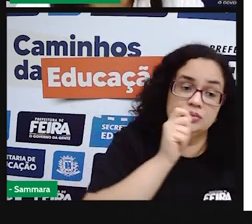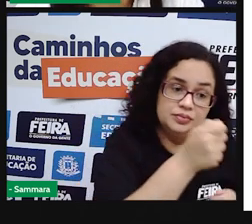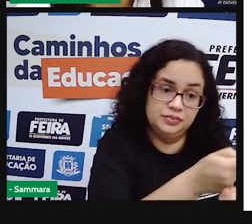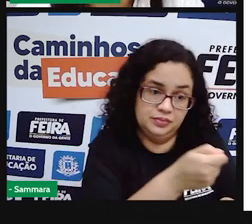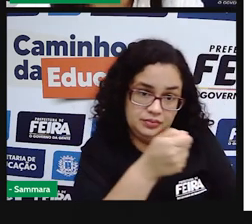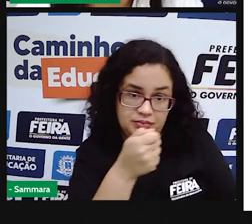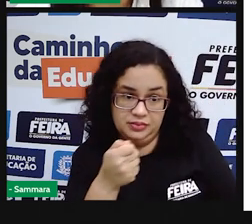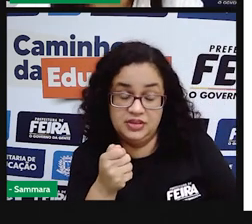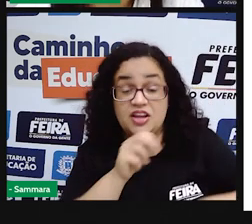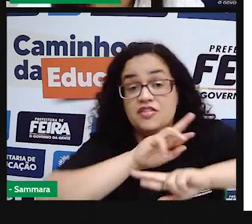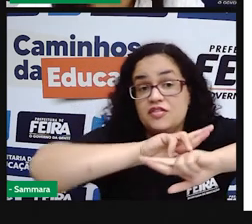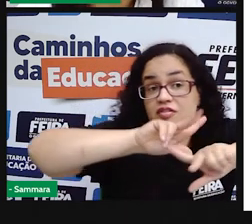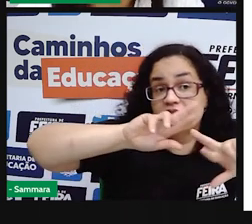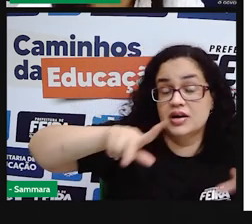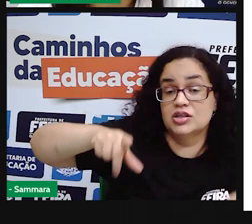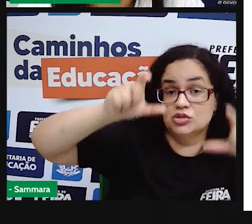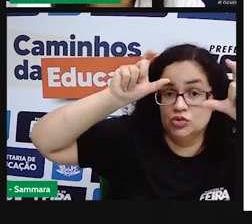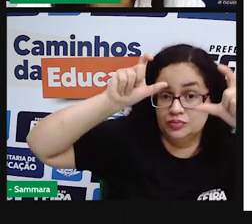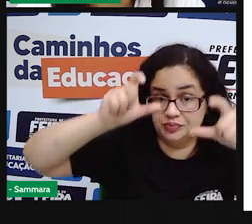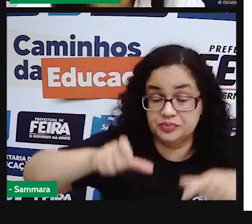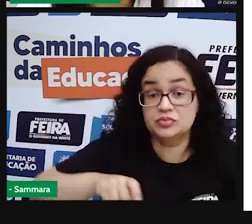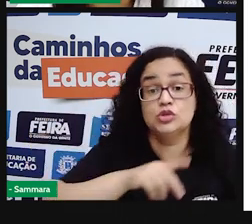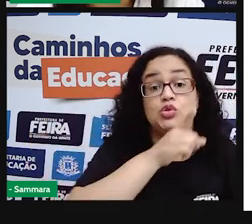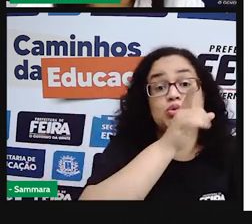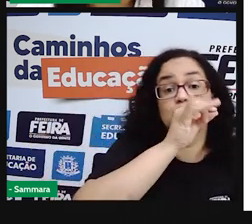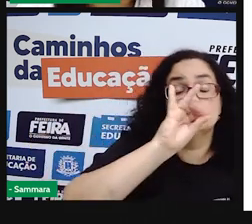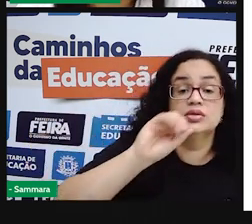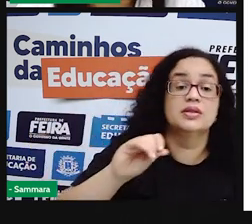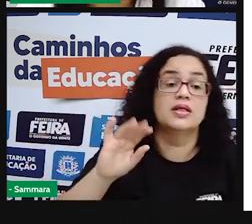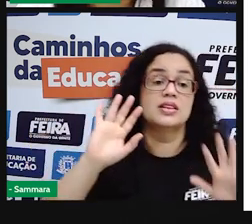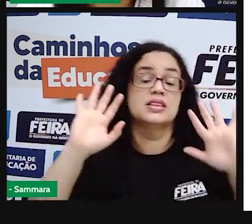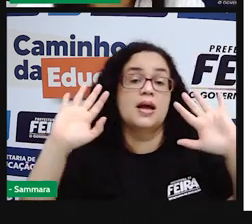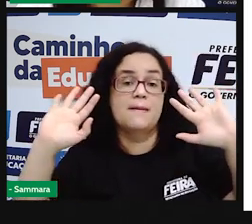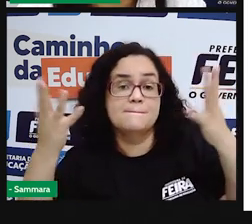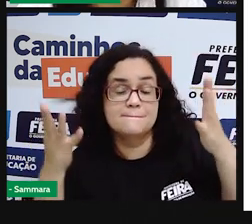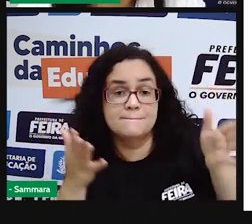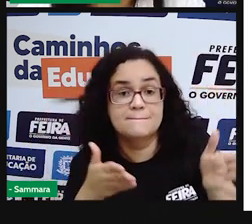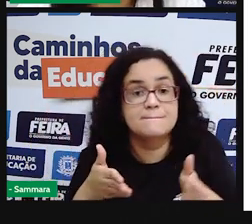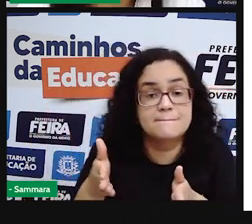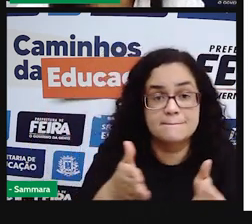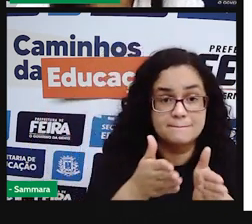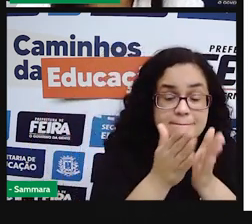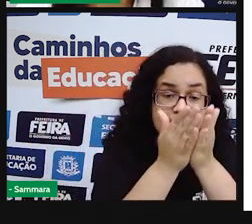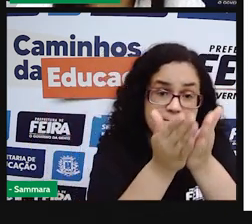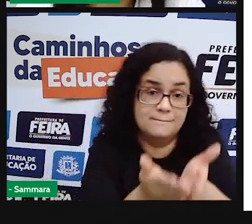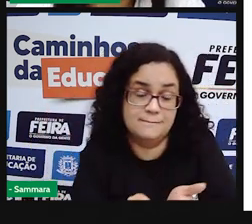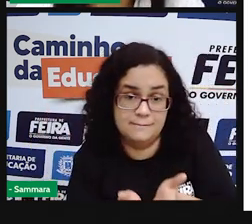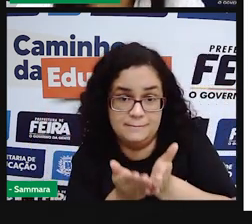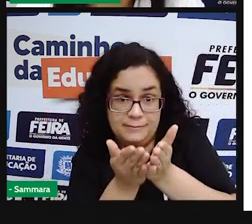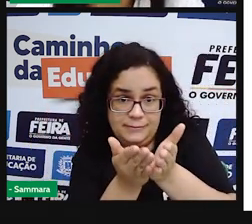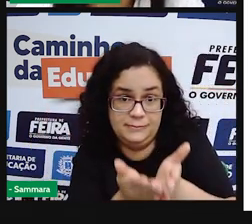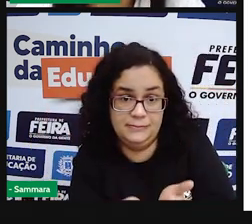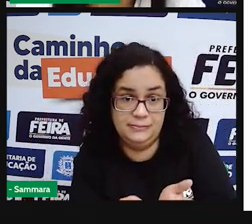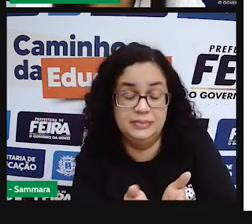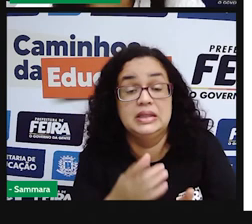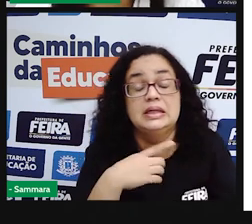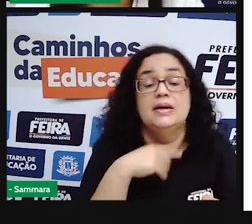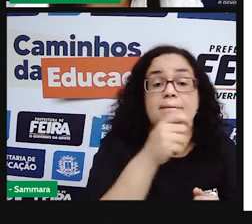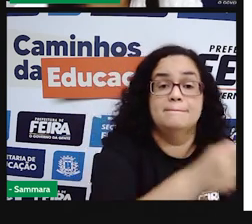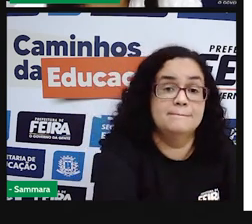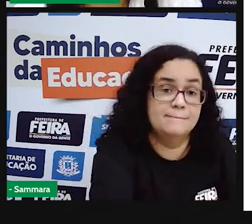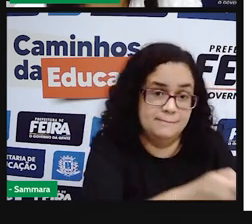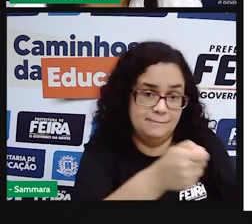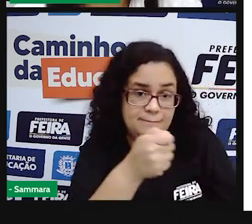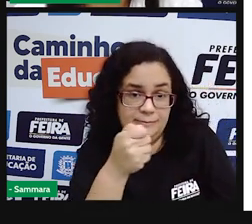muitos lugares, no dia da minha festa, tem procissões marítimas, afinal, fui pescador. E